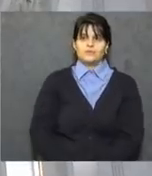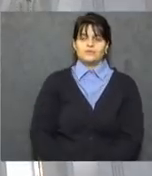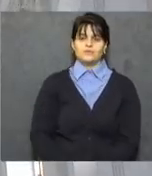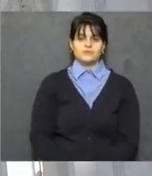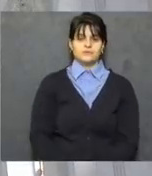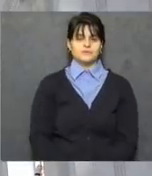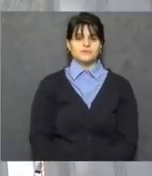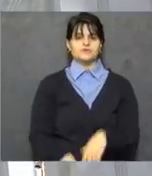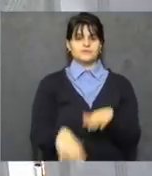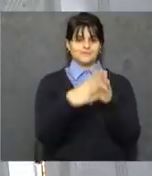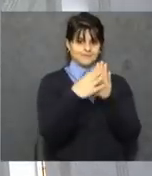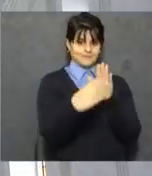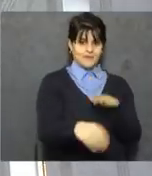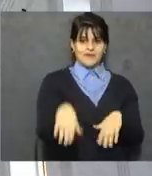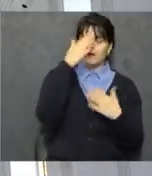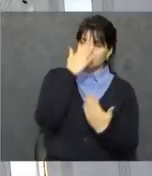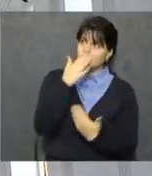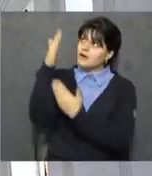amados.